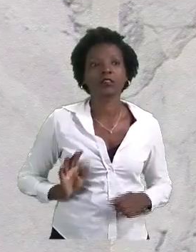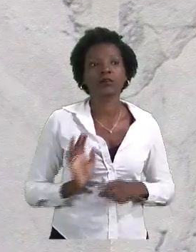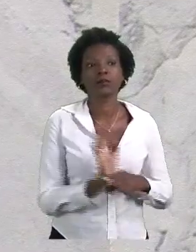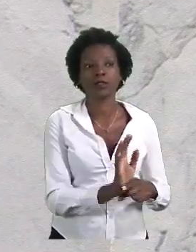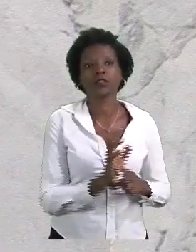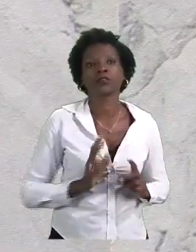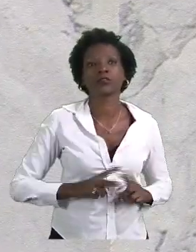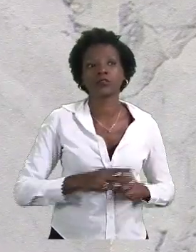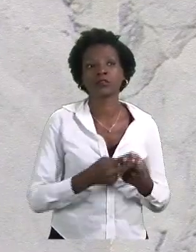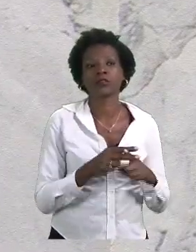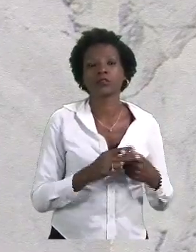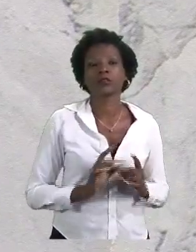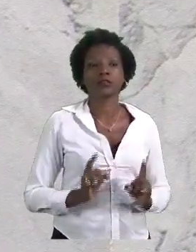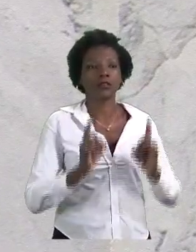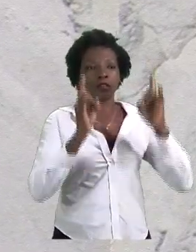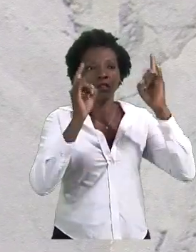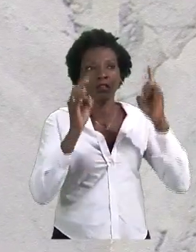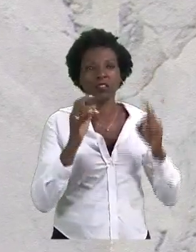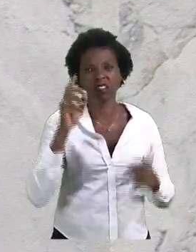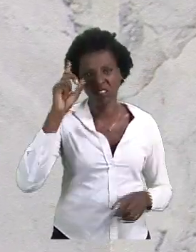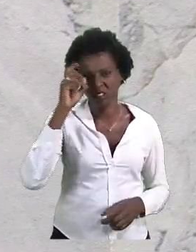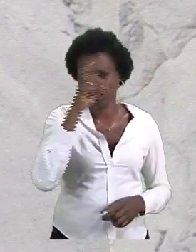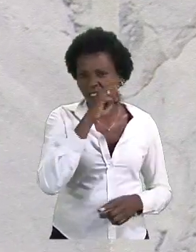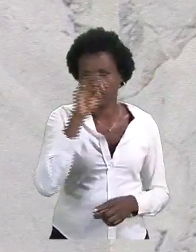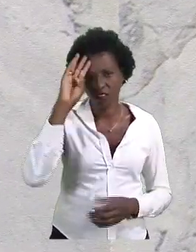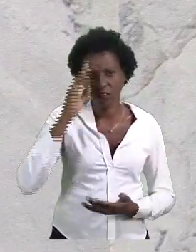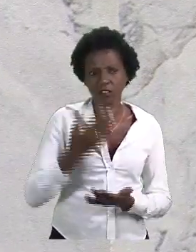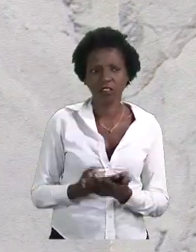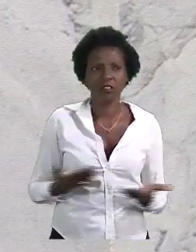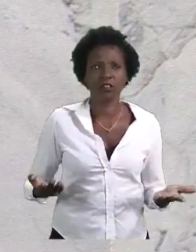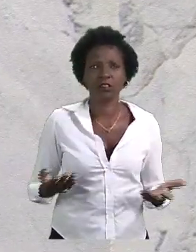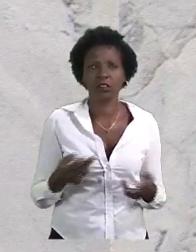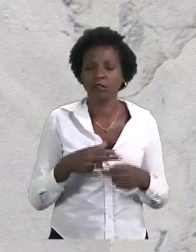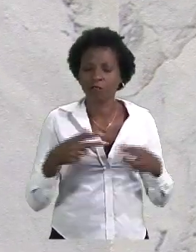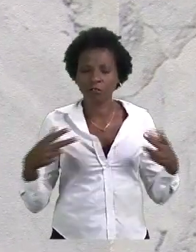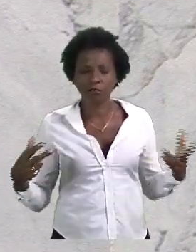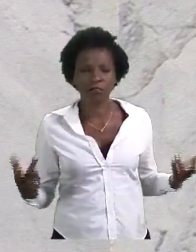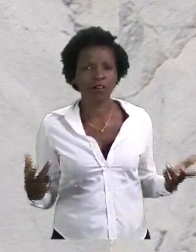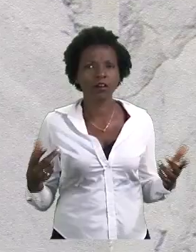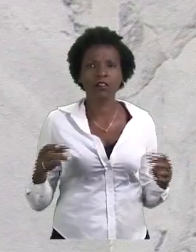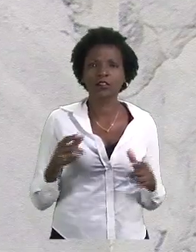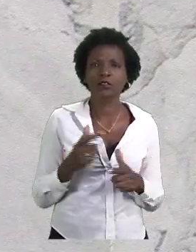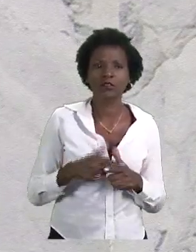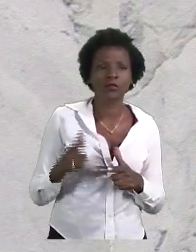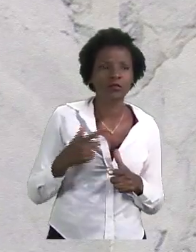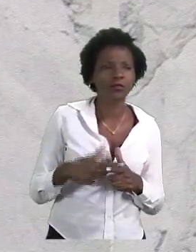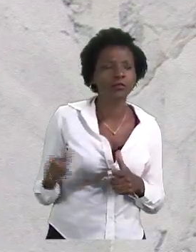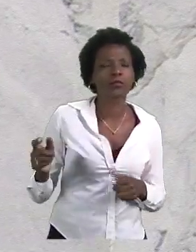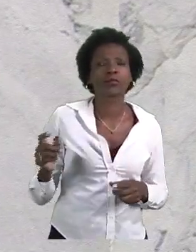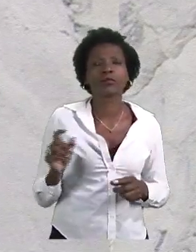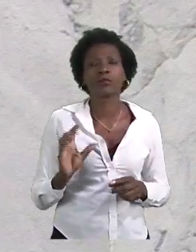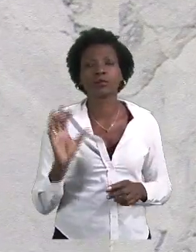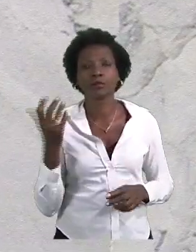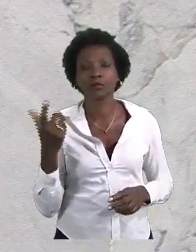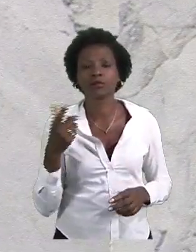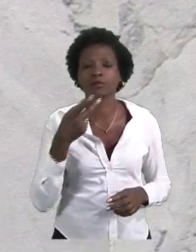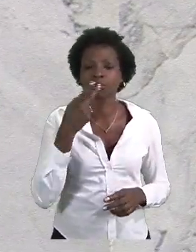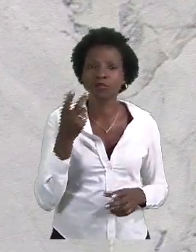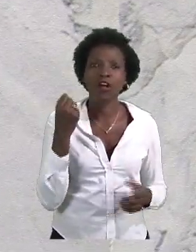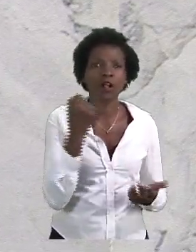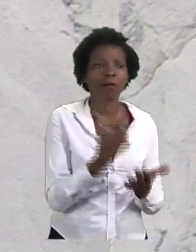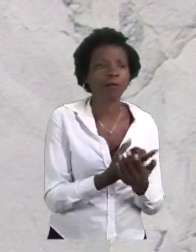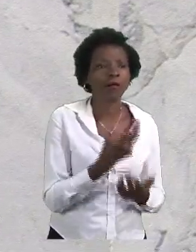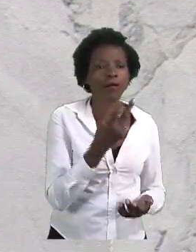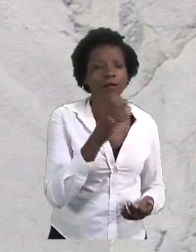Diversos desabrigados, ou seja, as pessoas que foram vítimas pelo incêndio, contaram a jornalistas que pagavam entre R$ 200 e R$